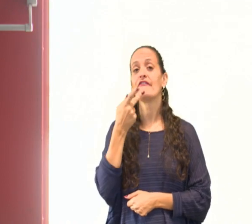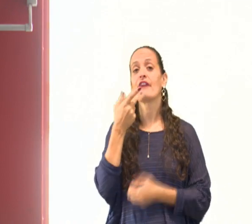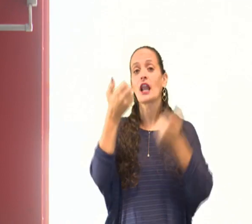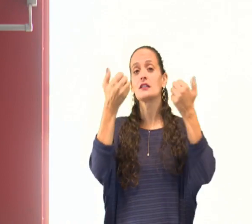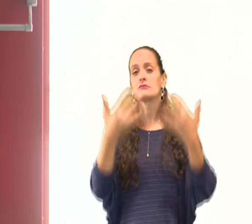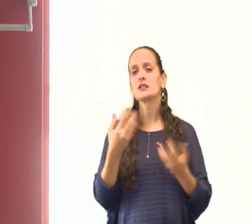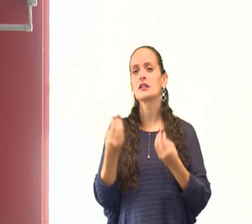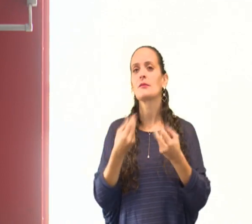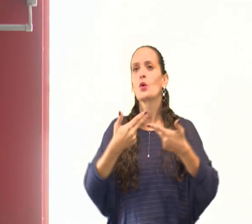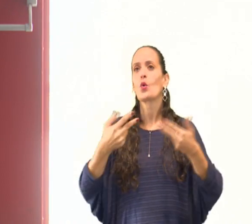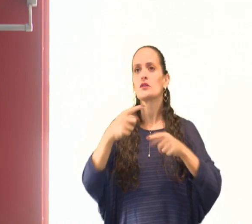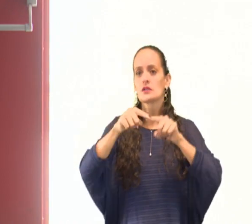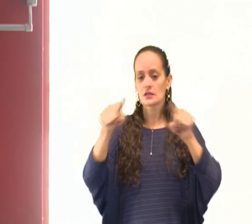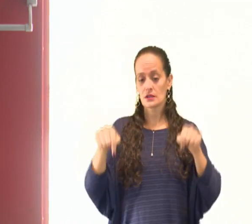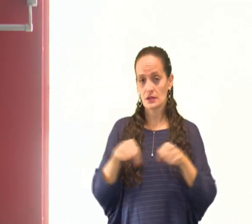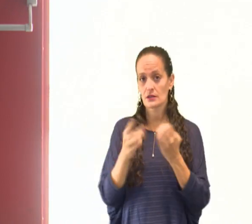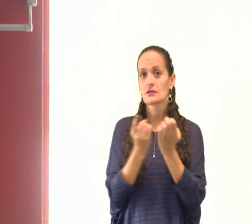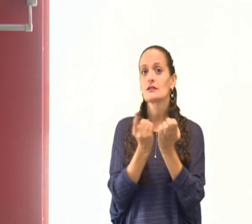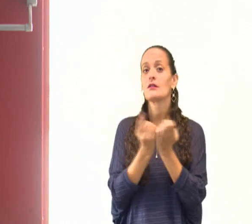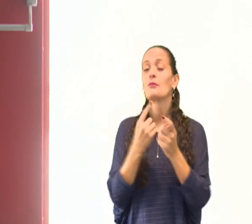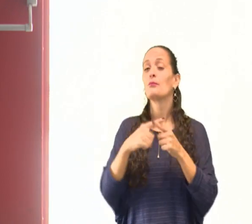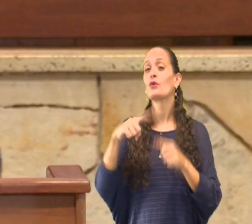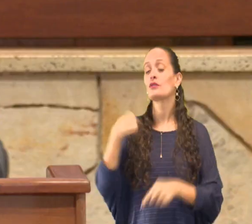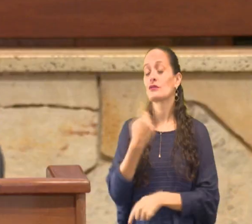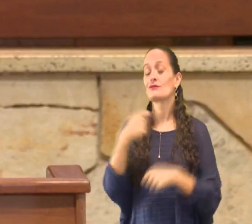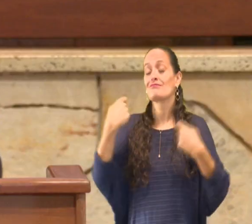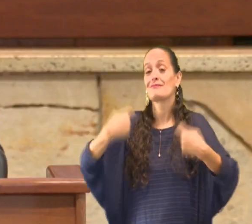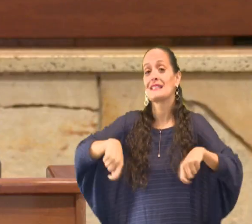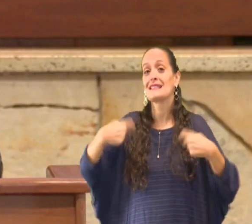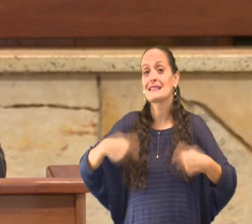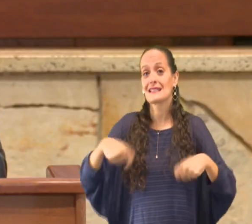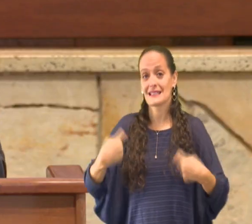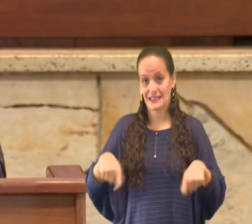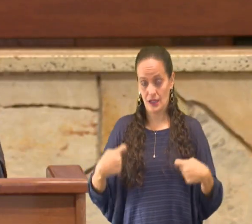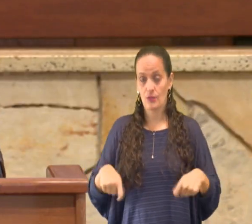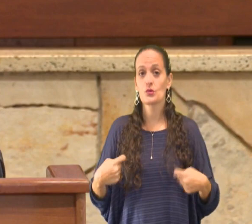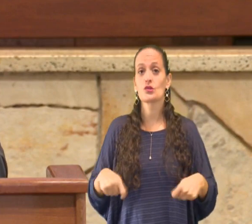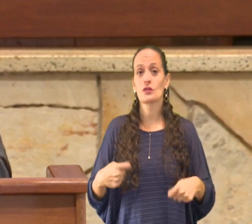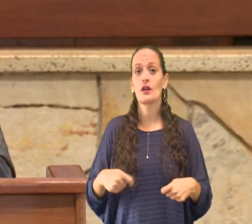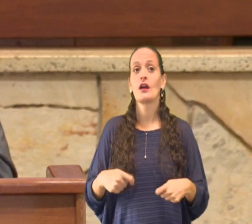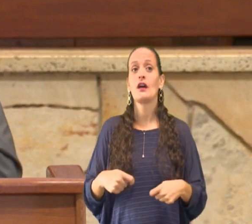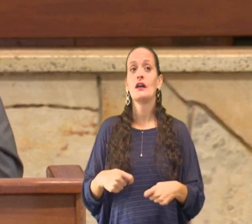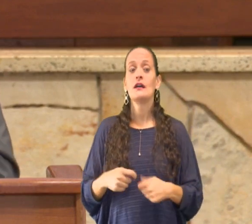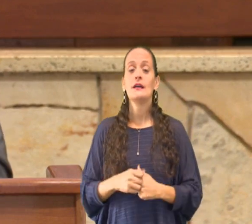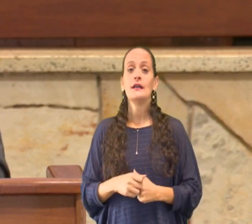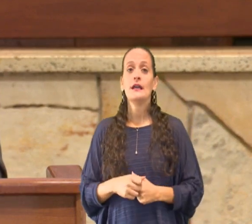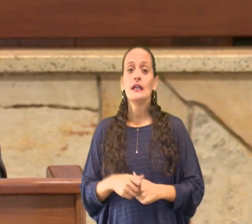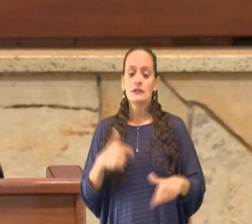os irmãos, porque nós precisamos, irmãos, de todas as formas, nós precisamos